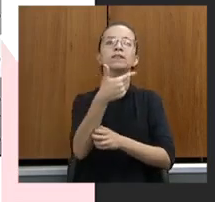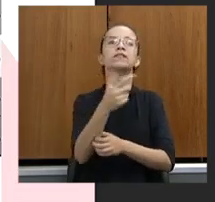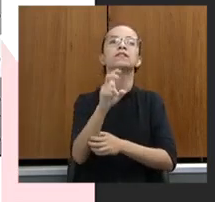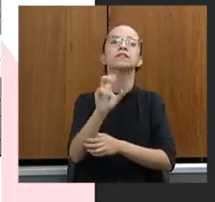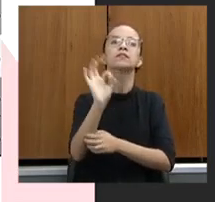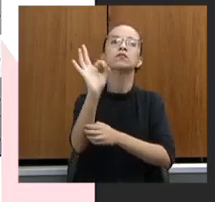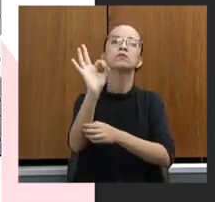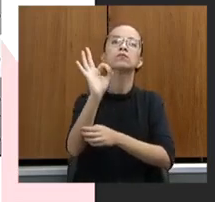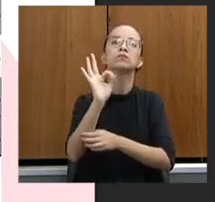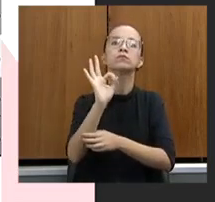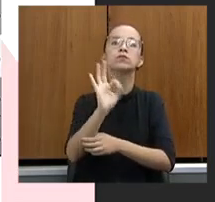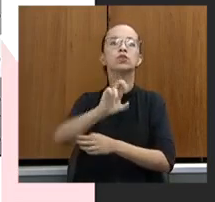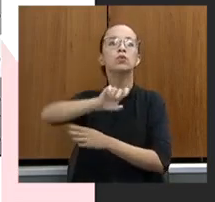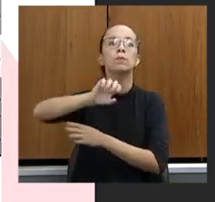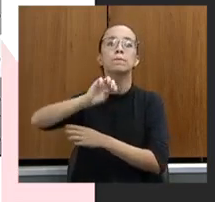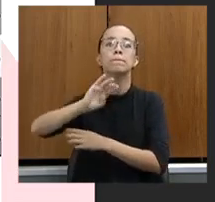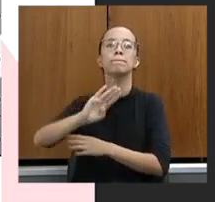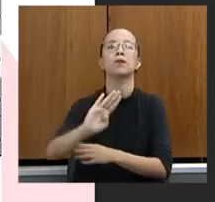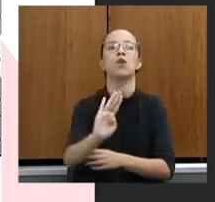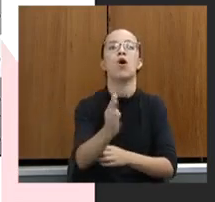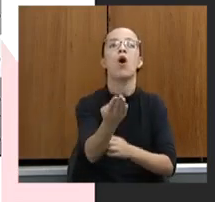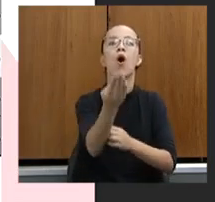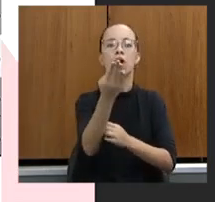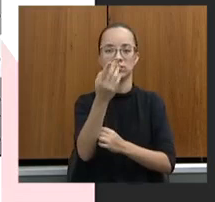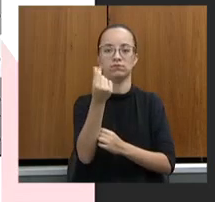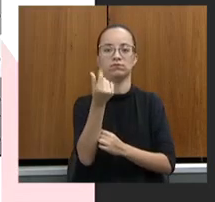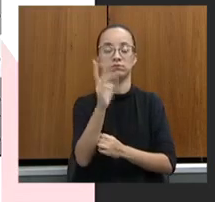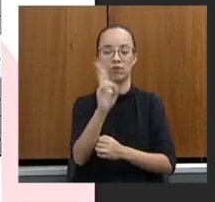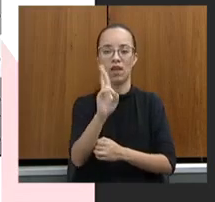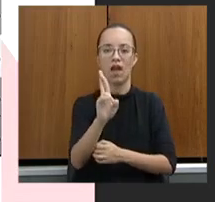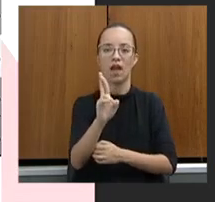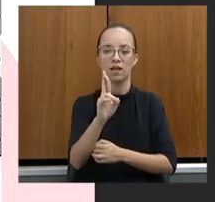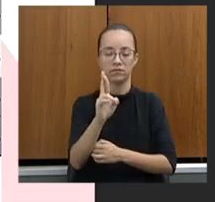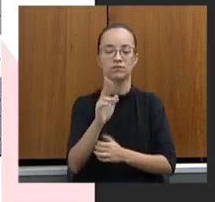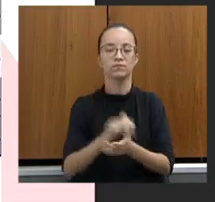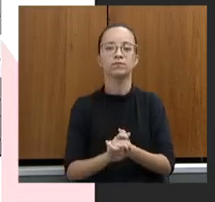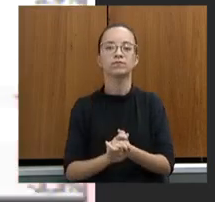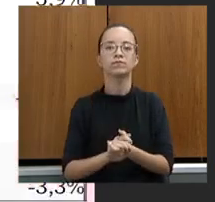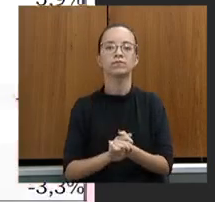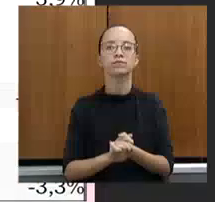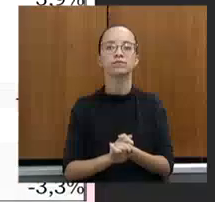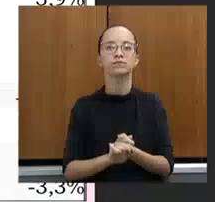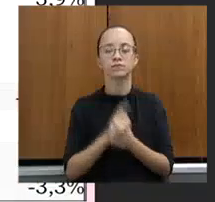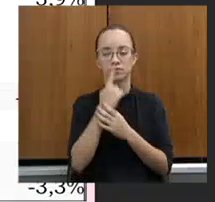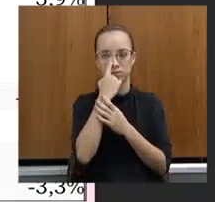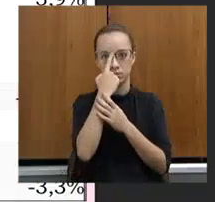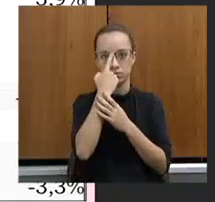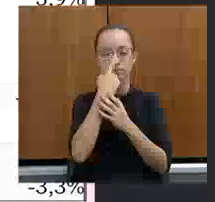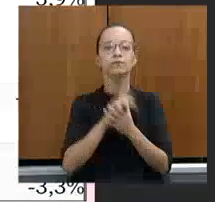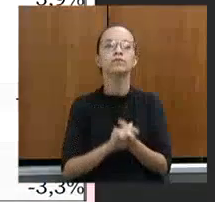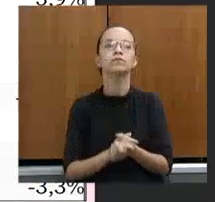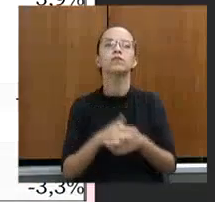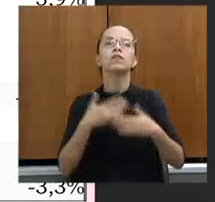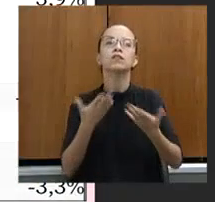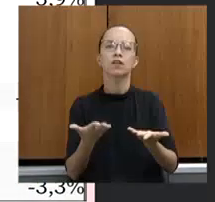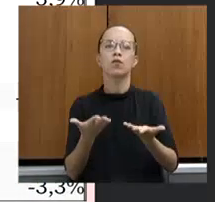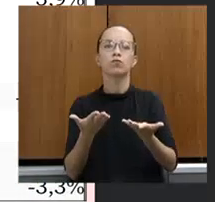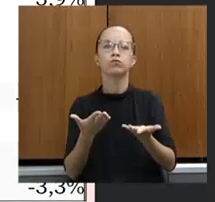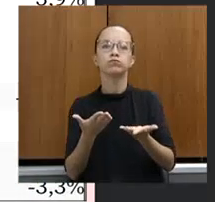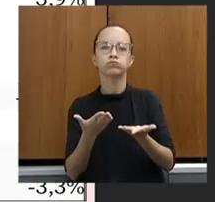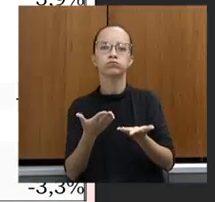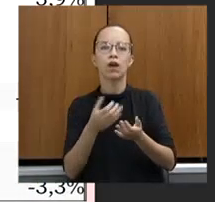75,5 bilhões de reais Lembrando que esses valores são brutos próximo por favor aqui a distribuição